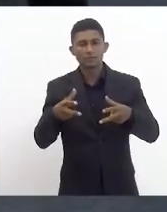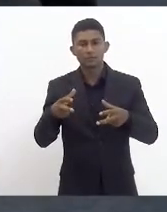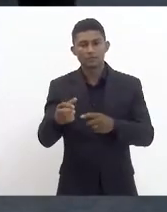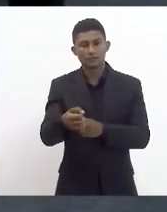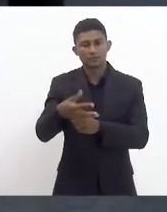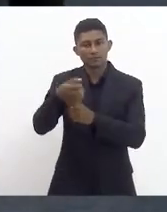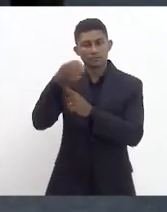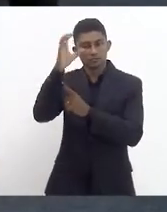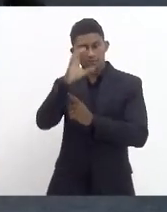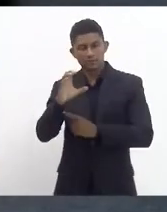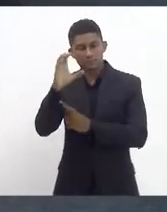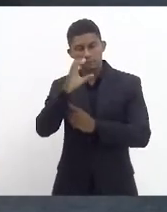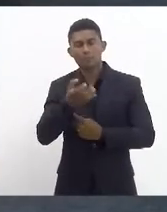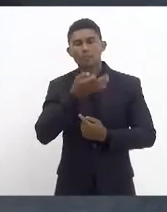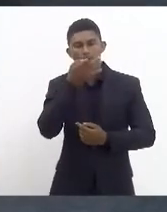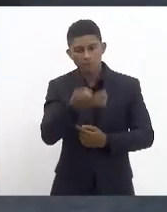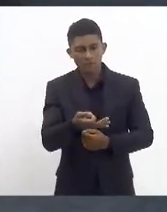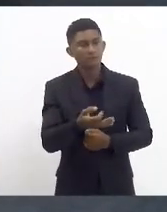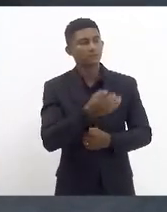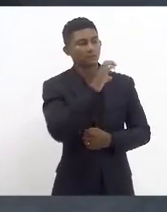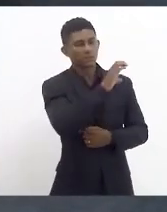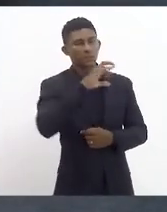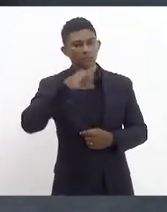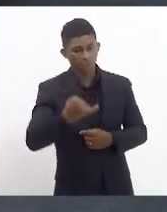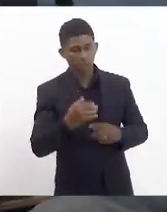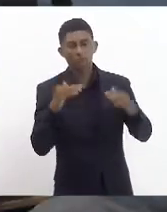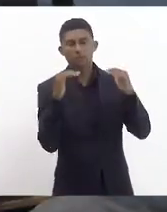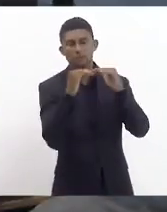segue na íntegra o parecer da CCJ.